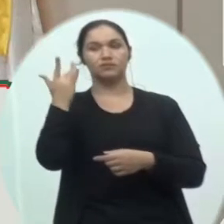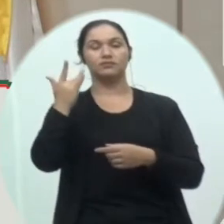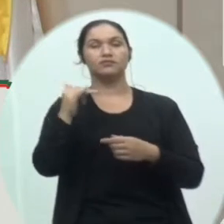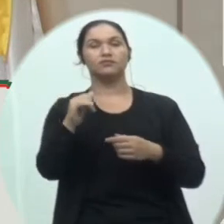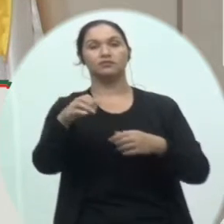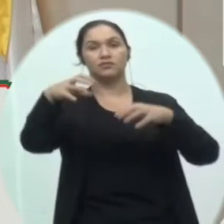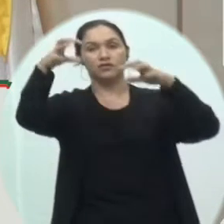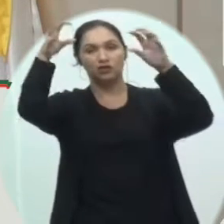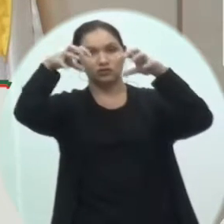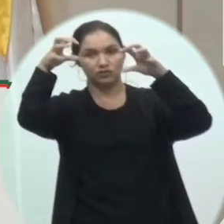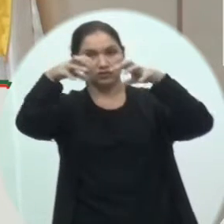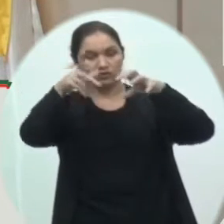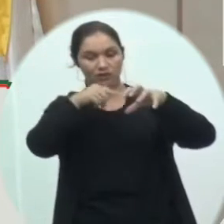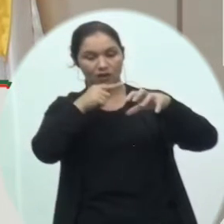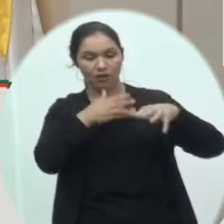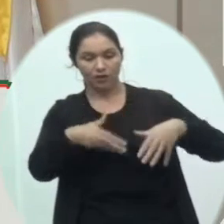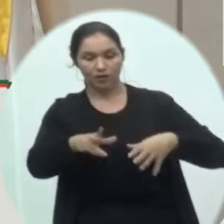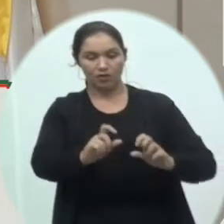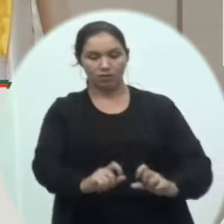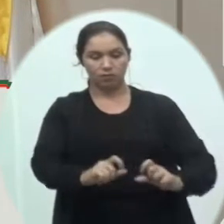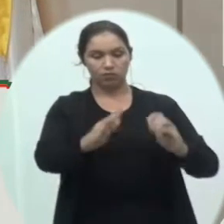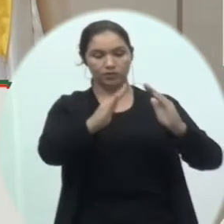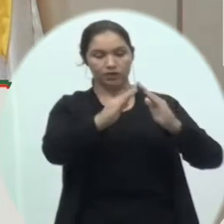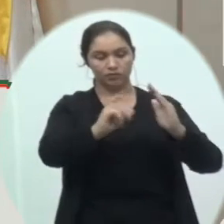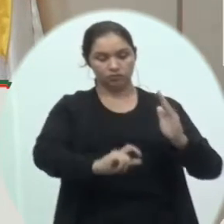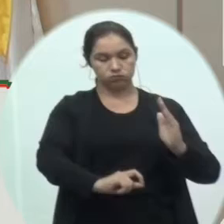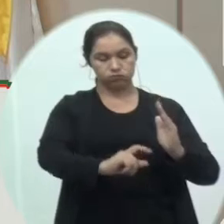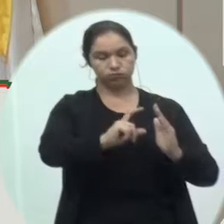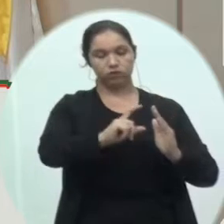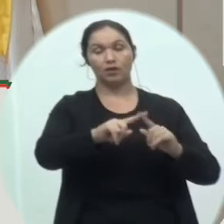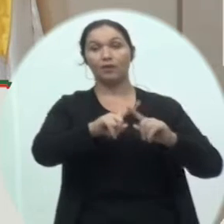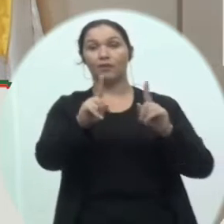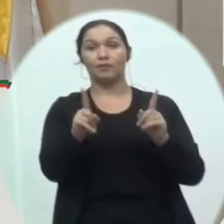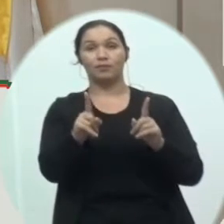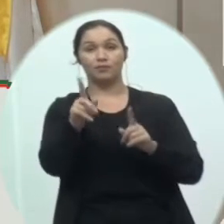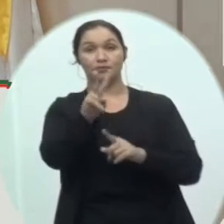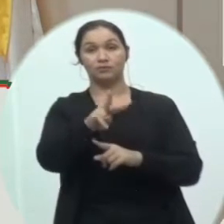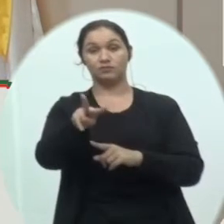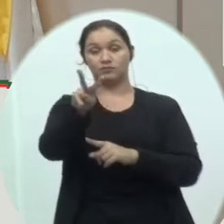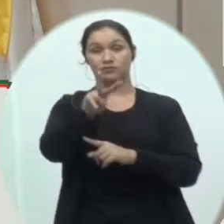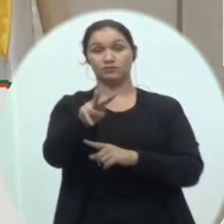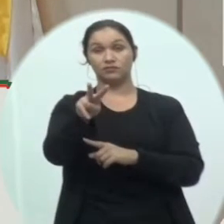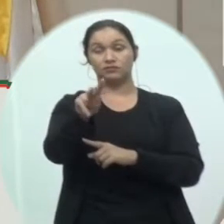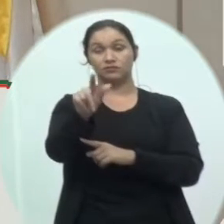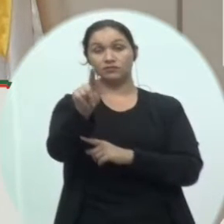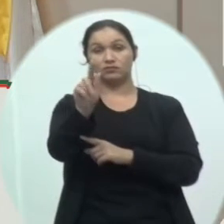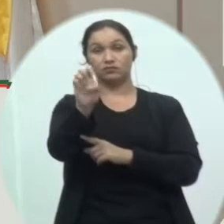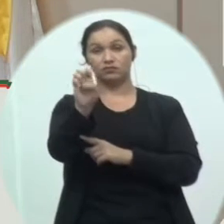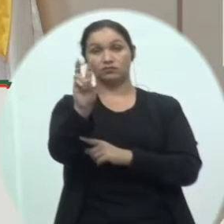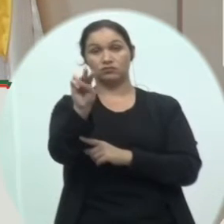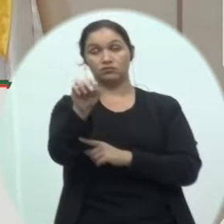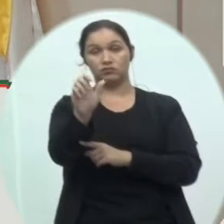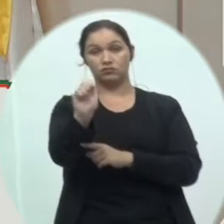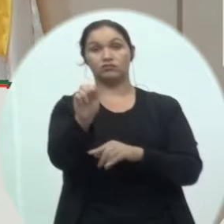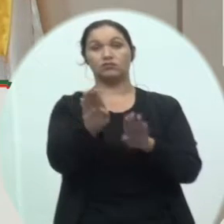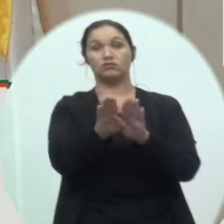nas casas delas e é complicado mesmo. Mas a vereadora Giovana esteve lá na quarta linha, junto com o vereador Ademir